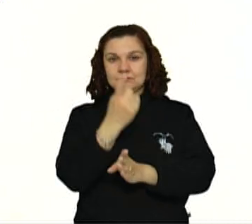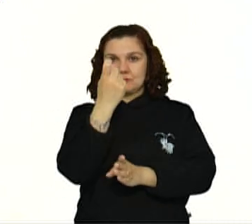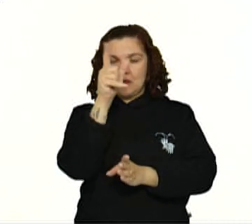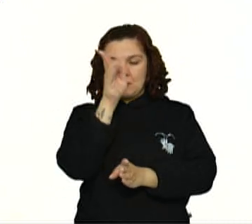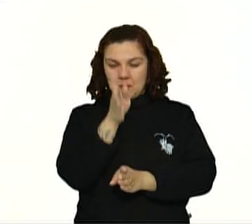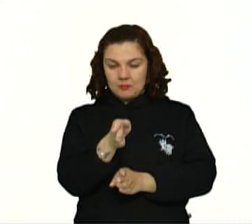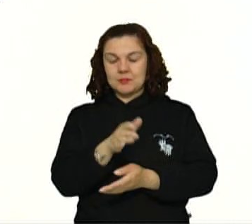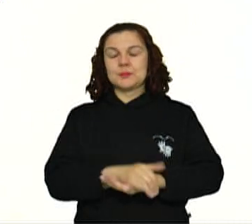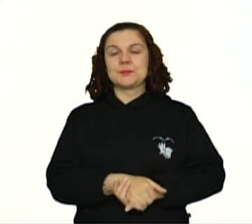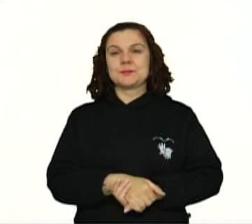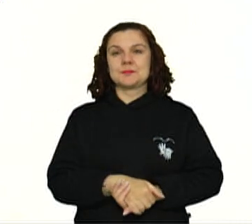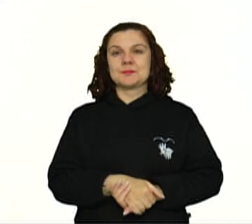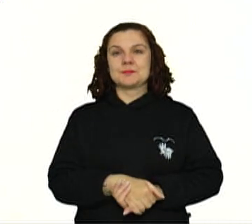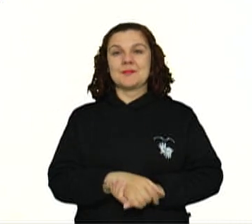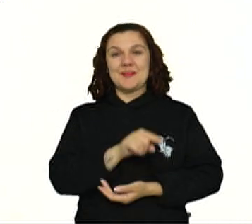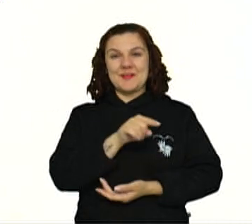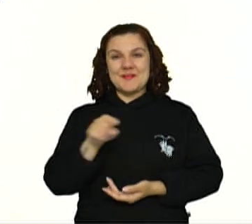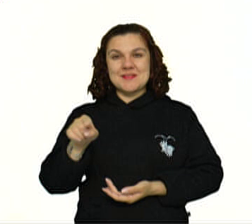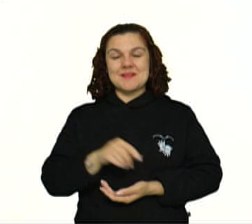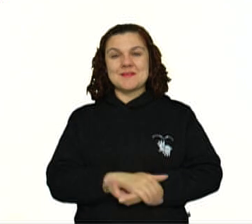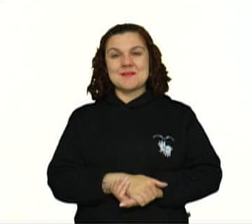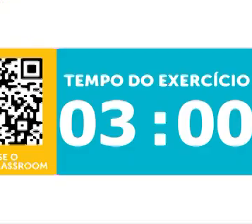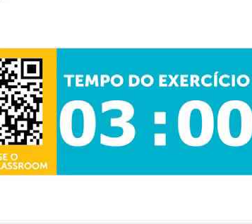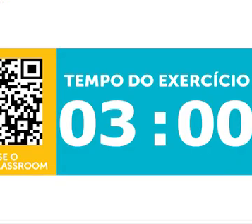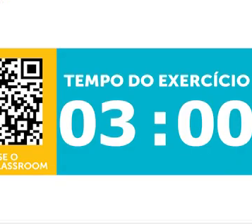ser determinado? Com vocês lá.